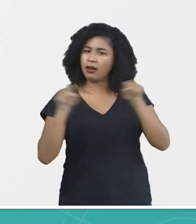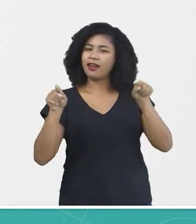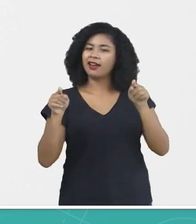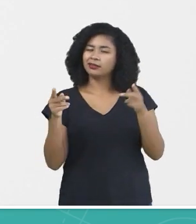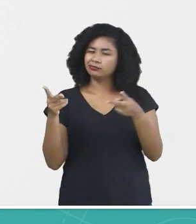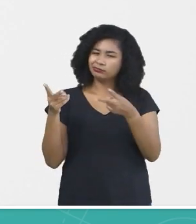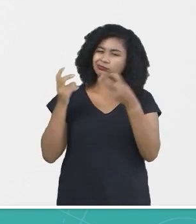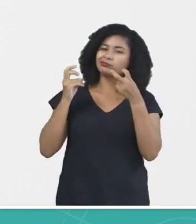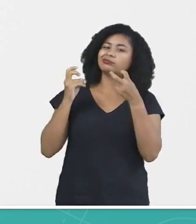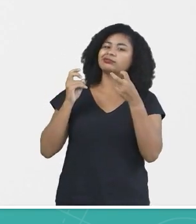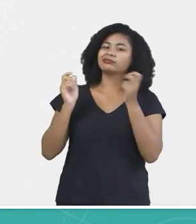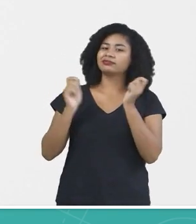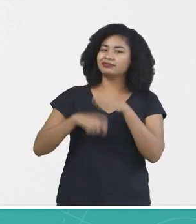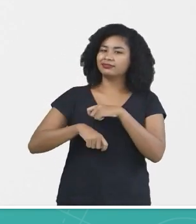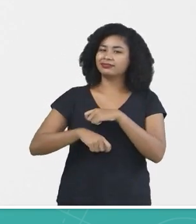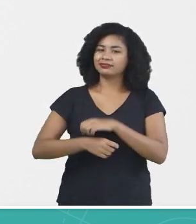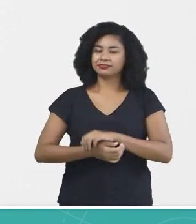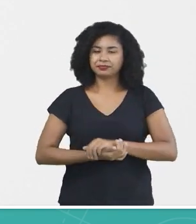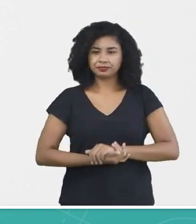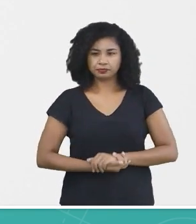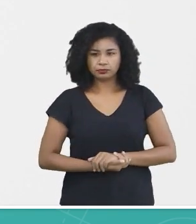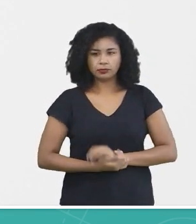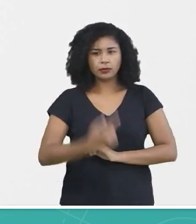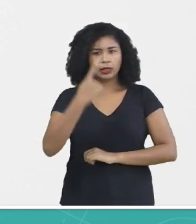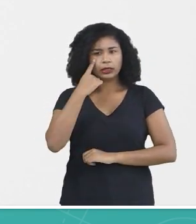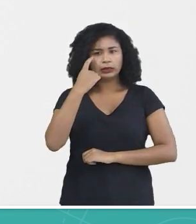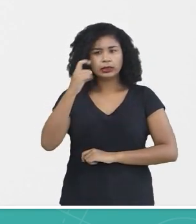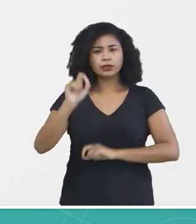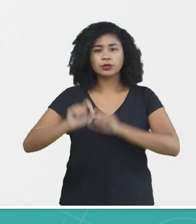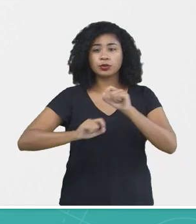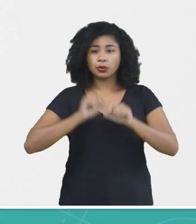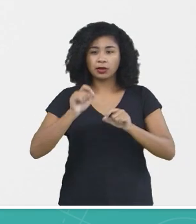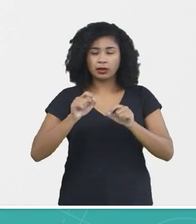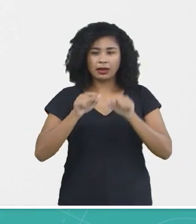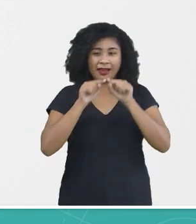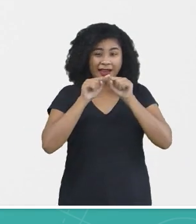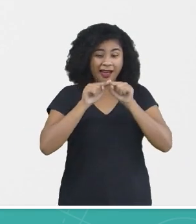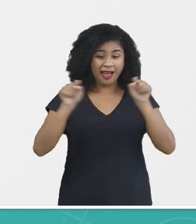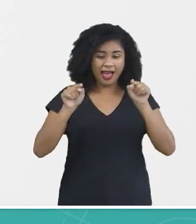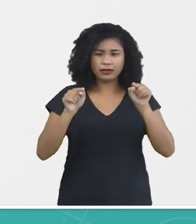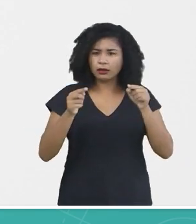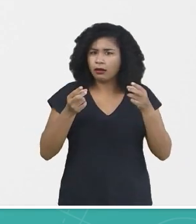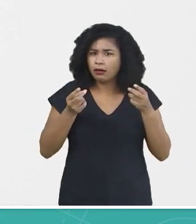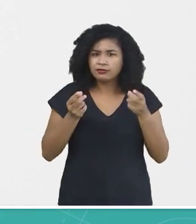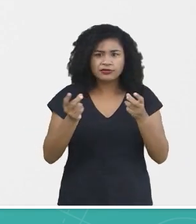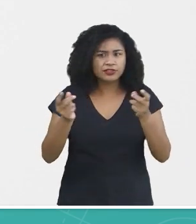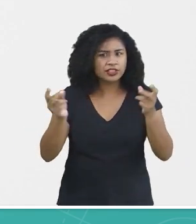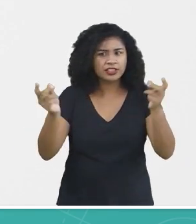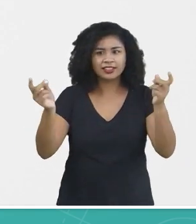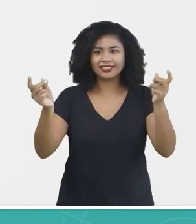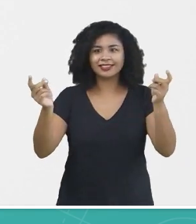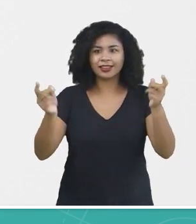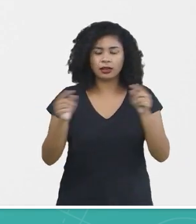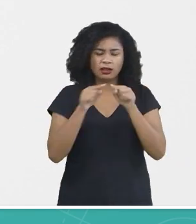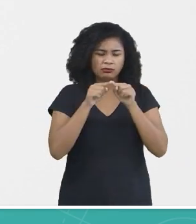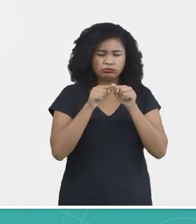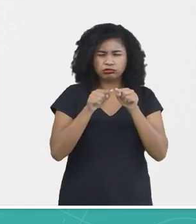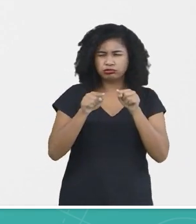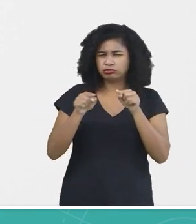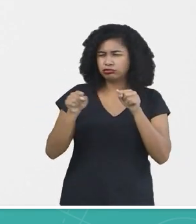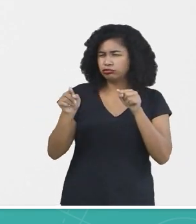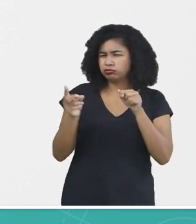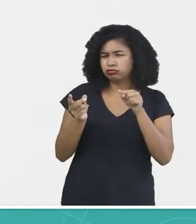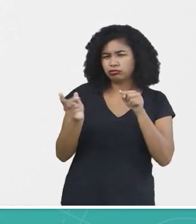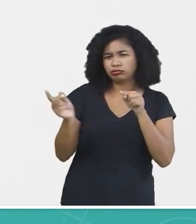informação interessante, que a reta ela é infinita. Aí já vem um outro conceito, uma outra ideia bem